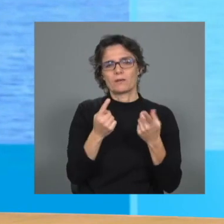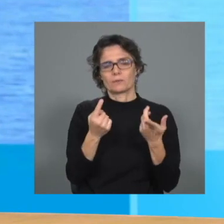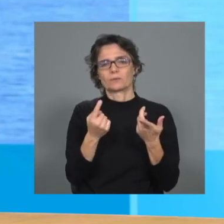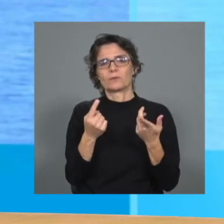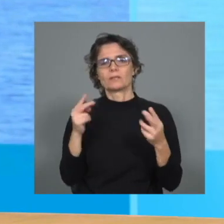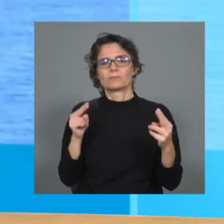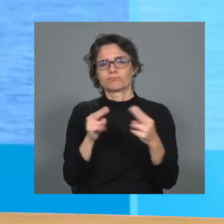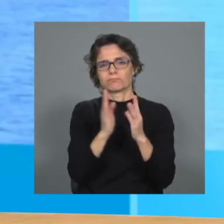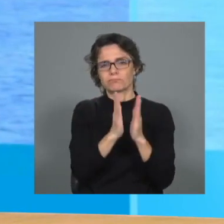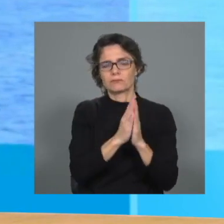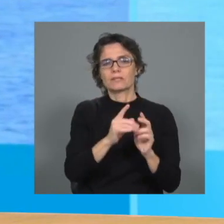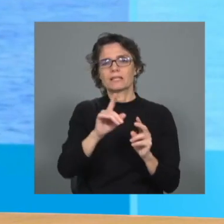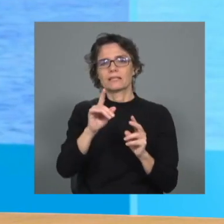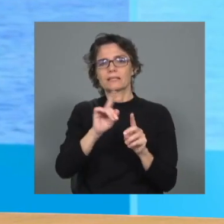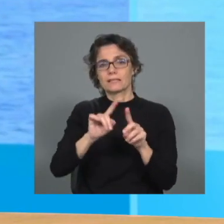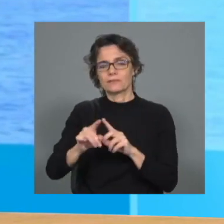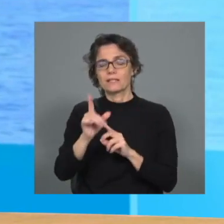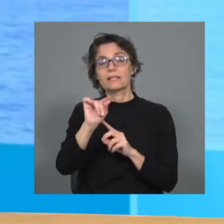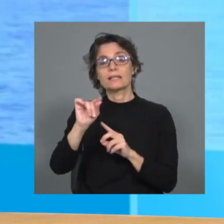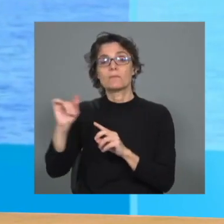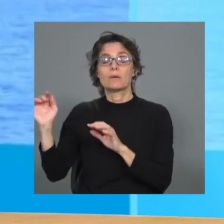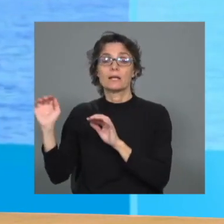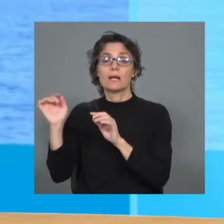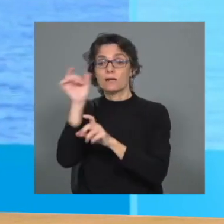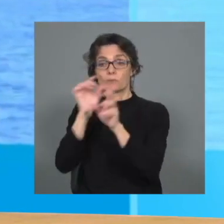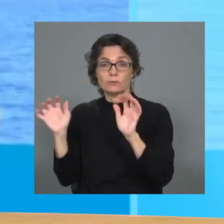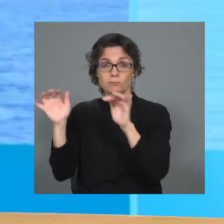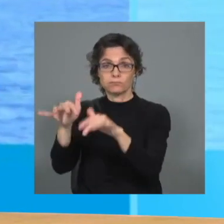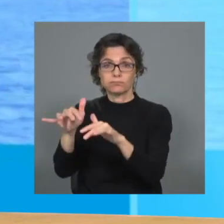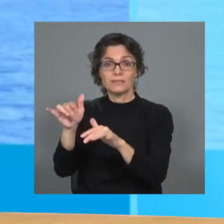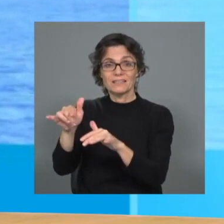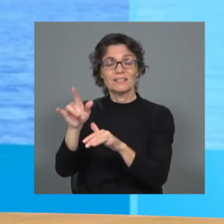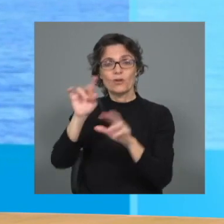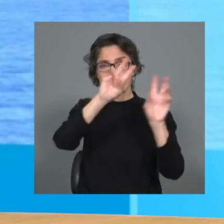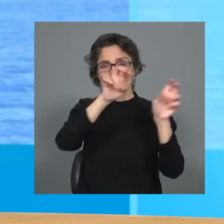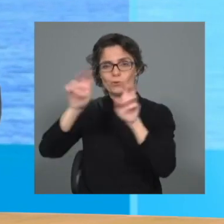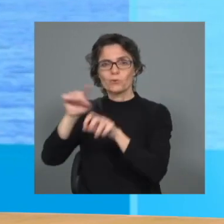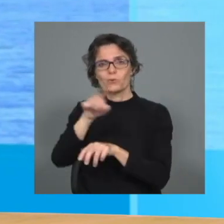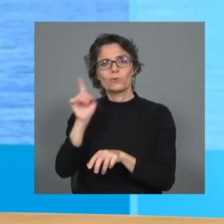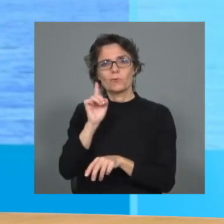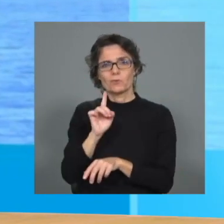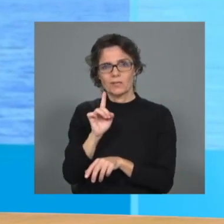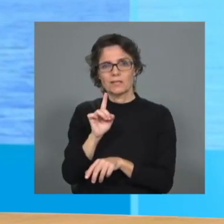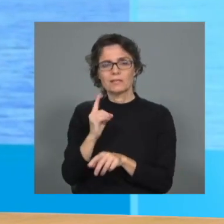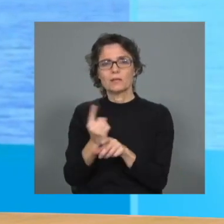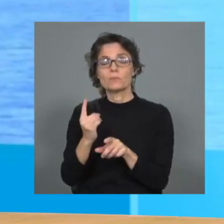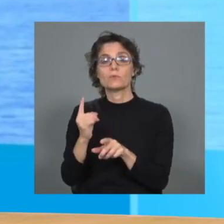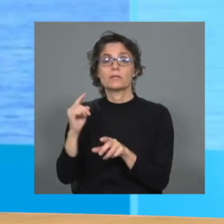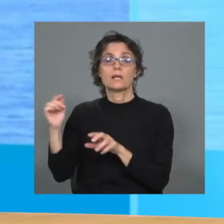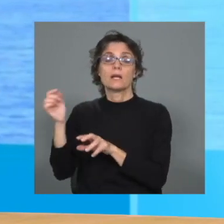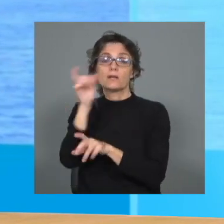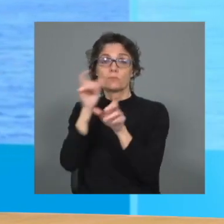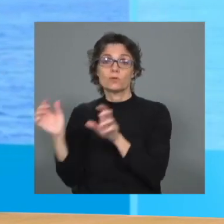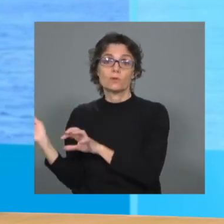migrantes, quando foram em busca de uma vida melhor para o Bahrein, terem levado o Evangelho com elas e construído comunidades cristãs